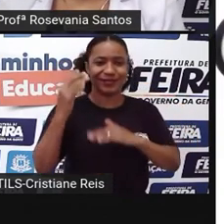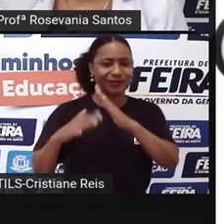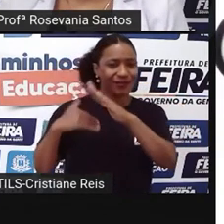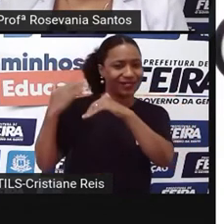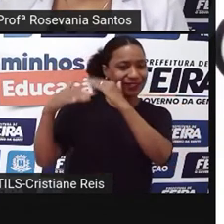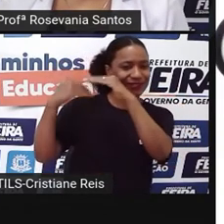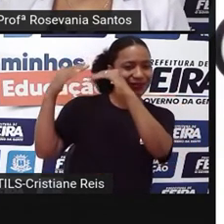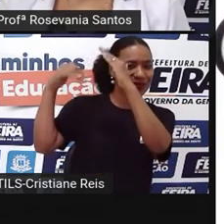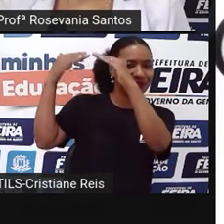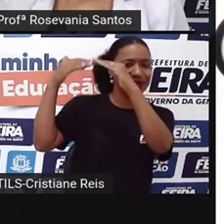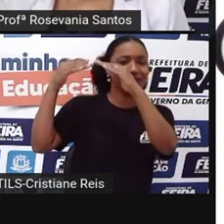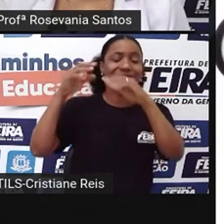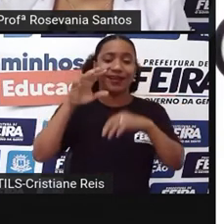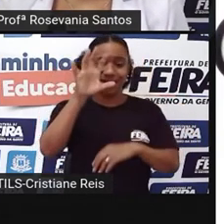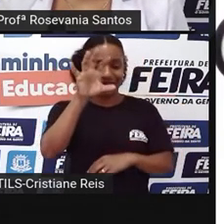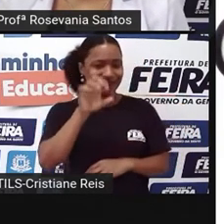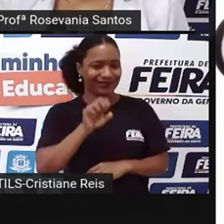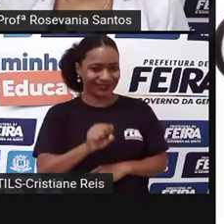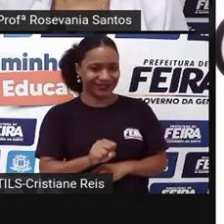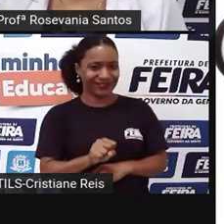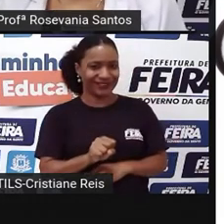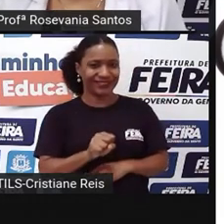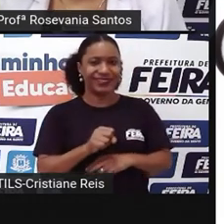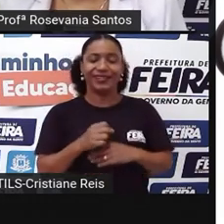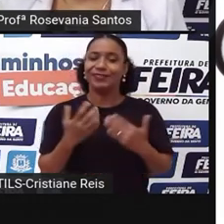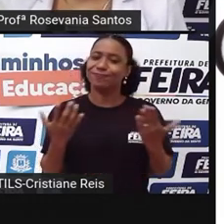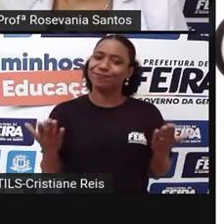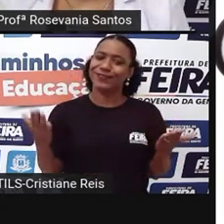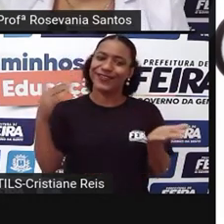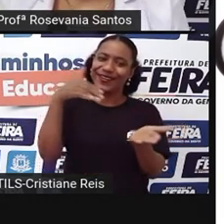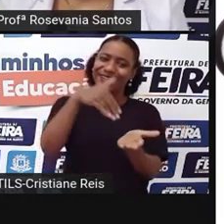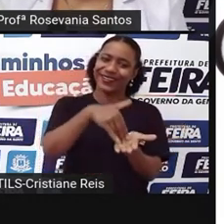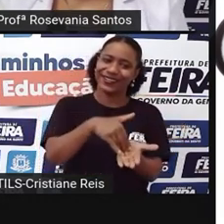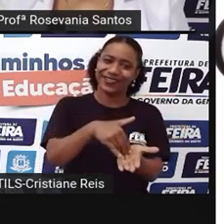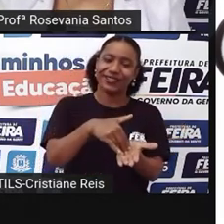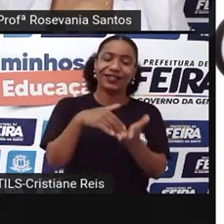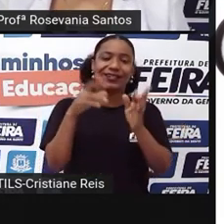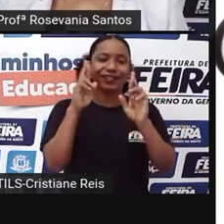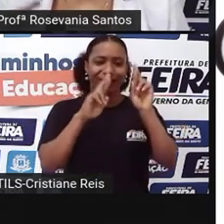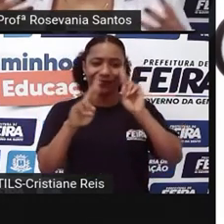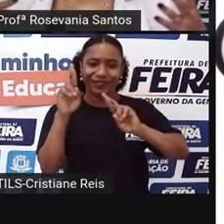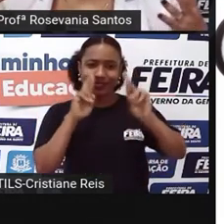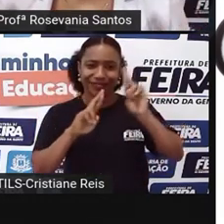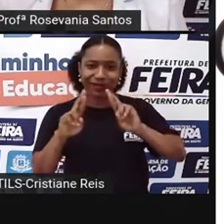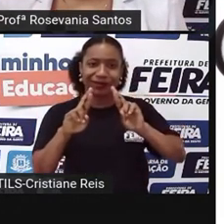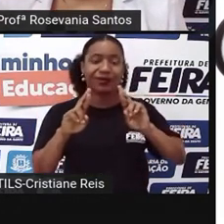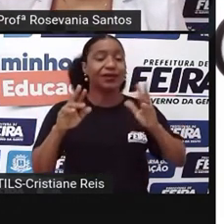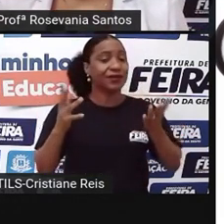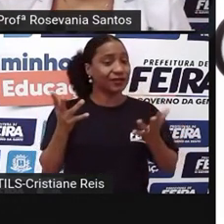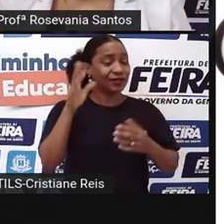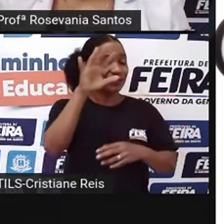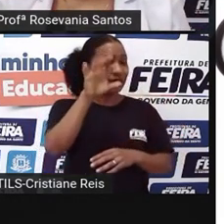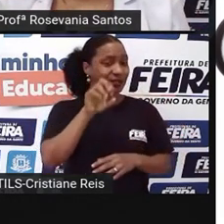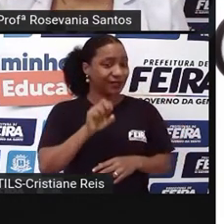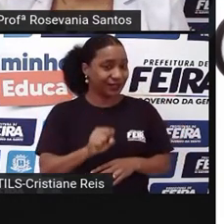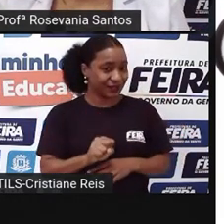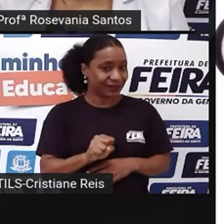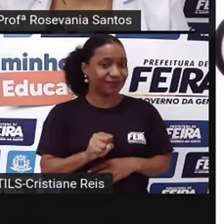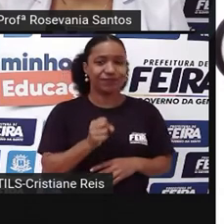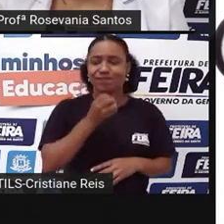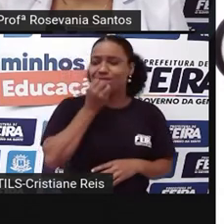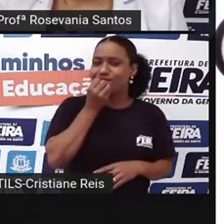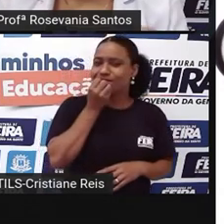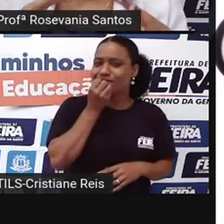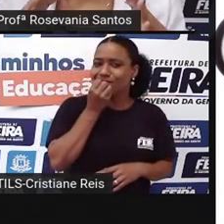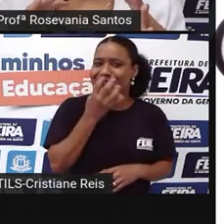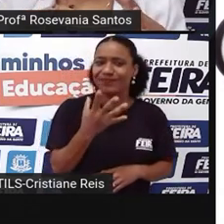né, da região. Então, chegando aqui na nossa hora da revisão, o que é que vocês viram? Que é uma região extremamente, embora